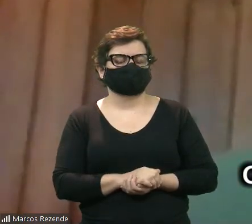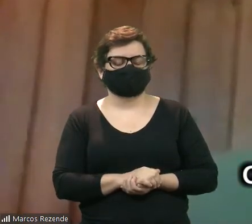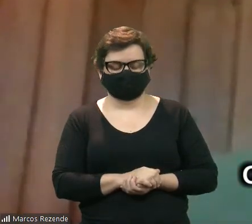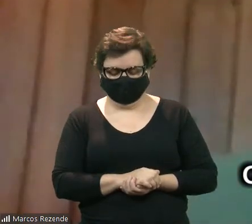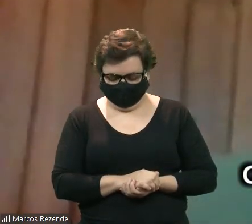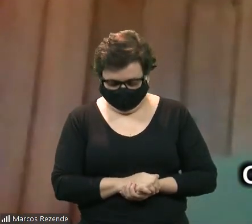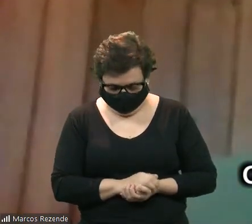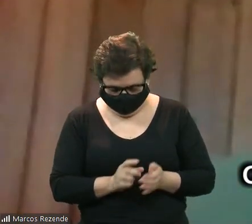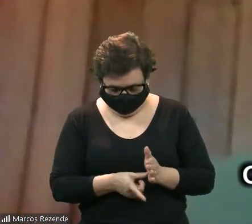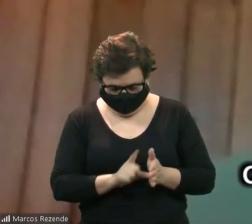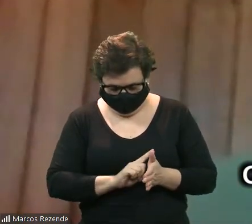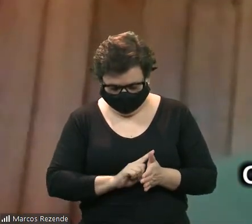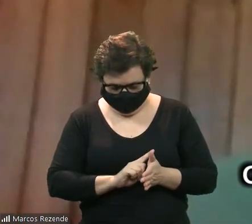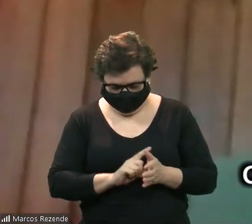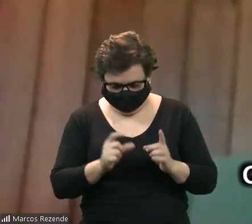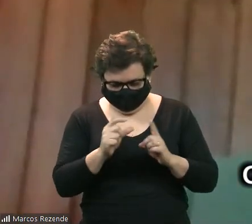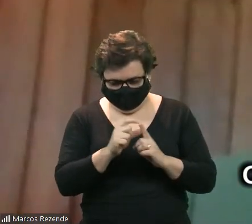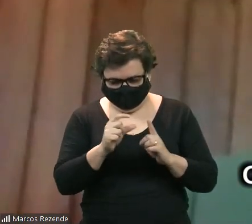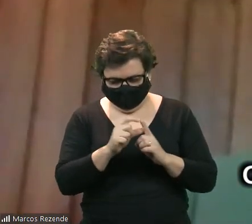Antes, porém,